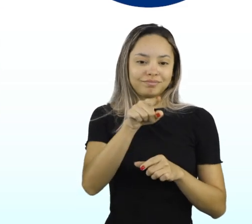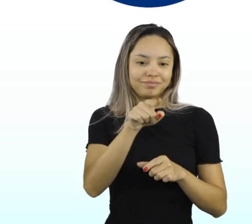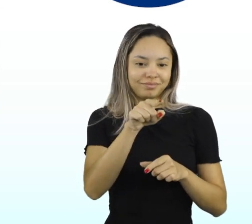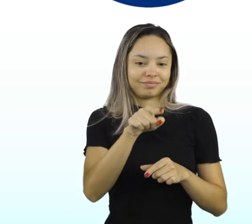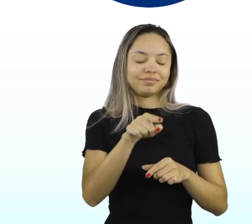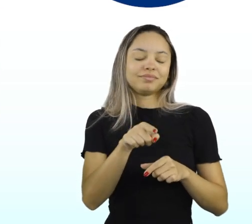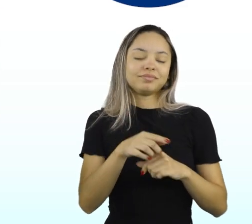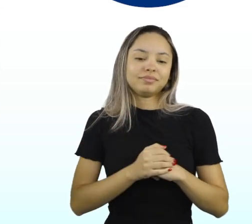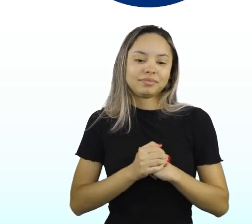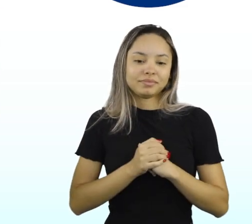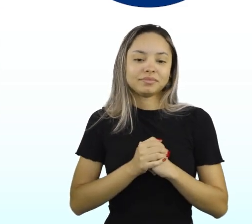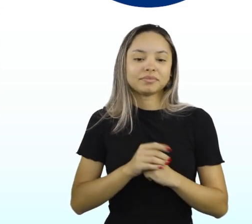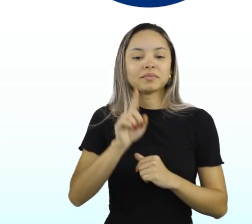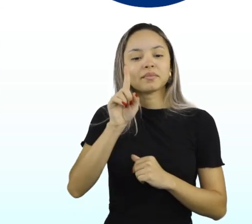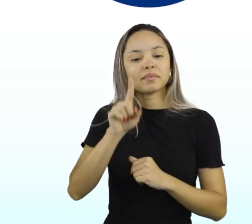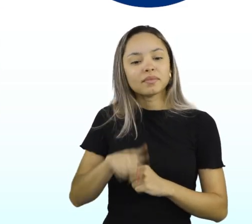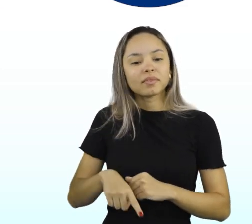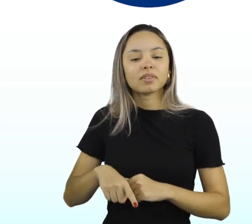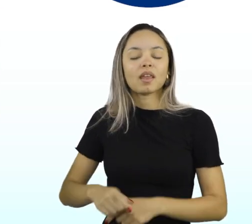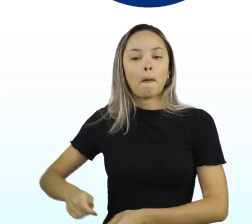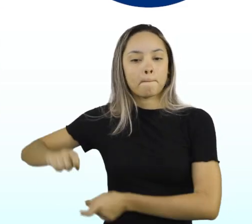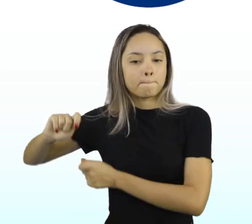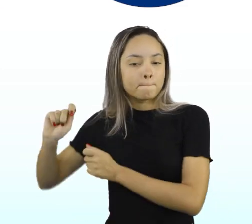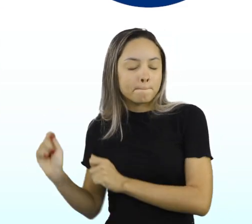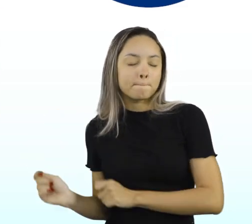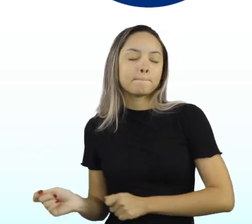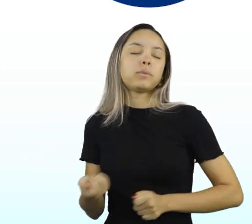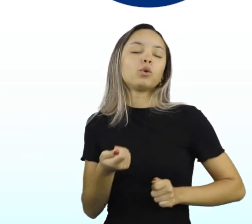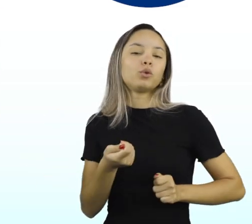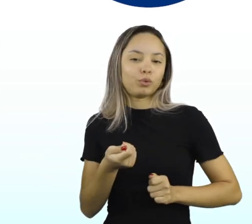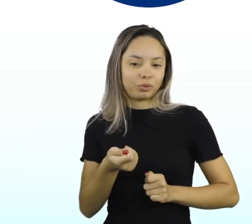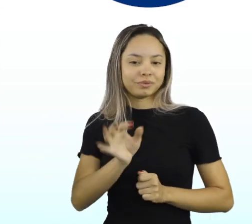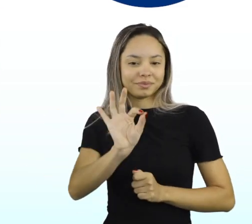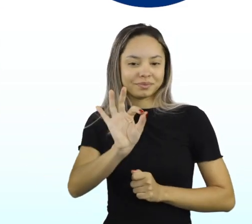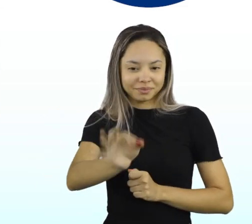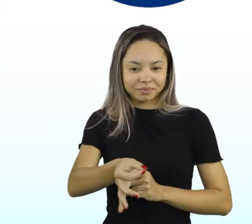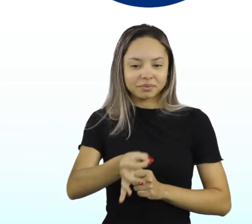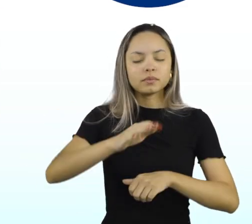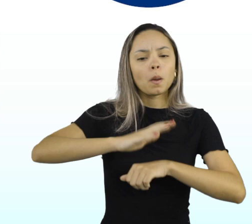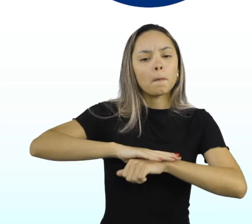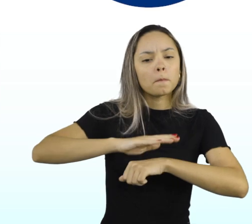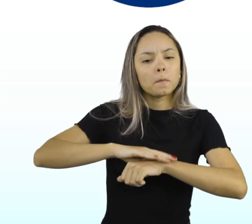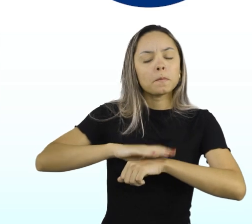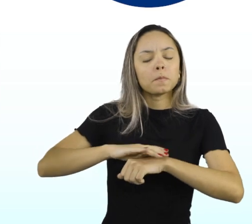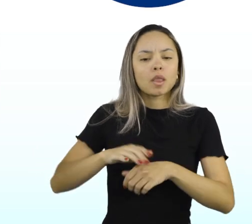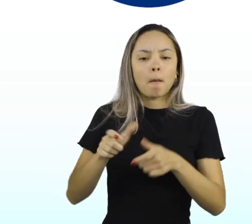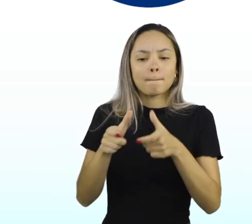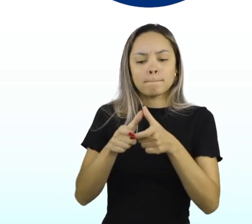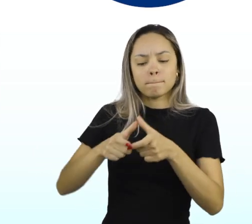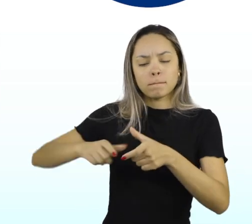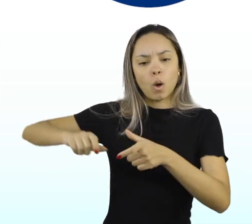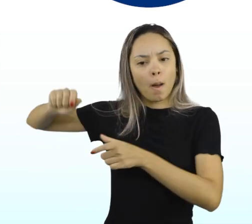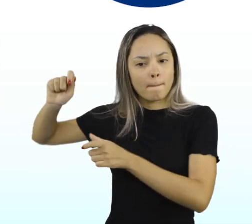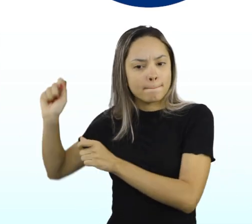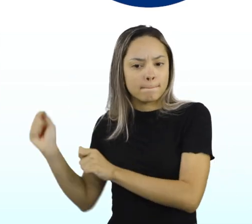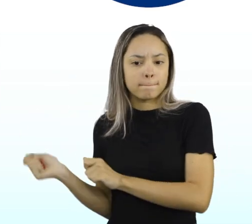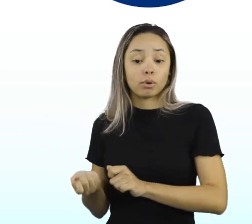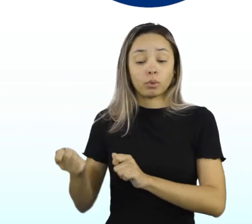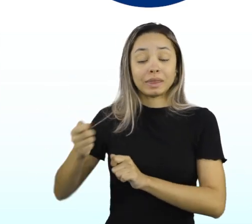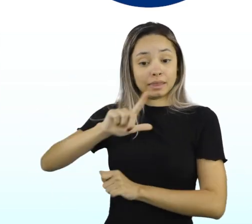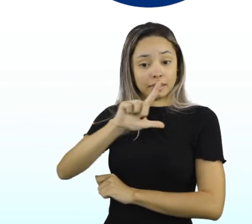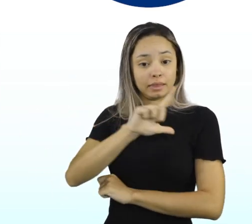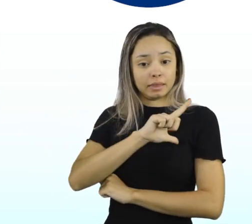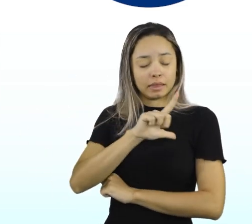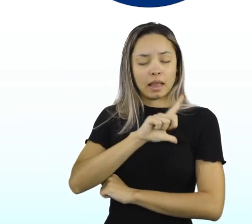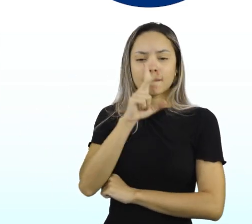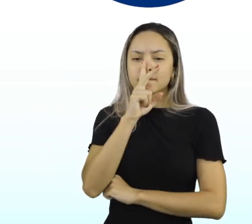mas observe que o momento que a pessoa dá a raquetada na bola, você tem aí uma projeção de força, ou então quando